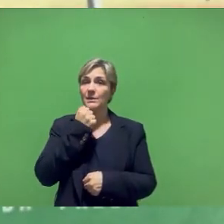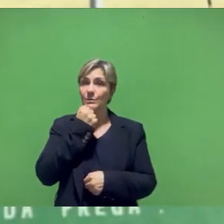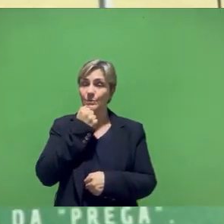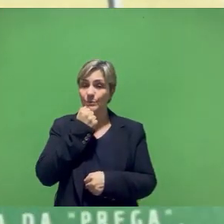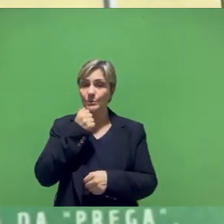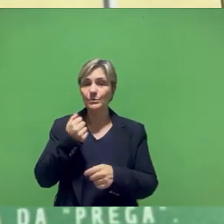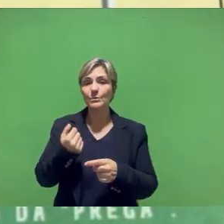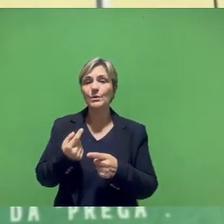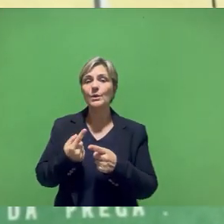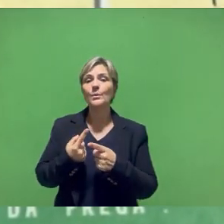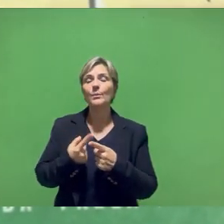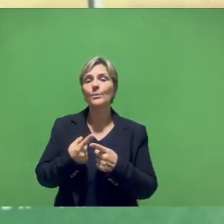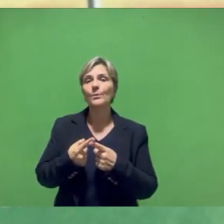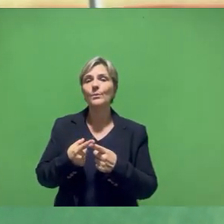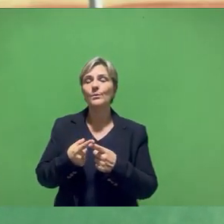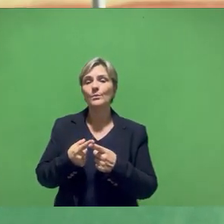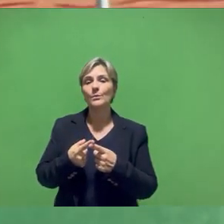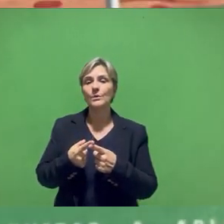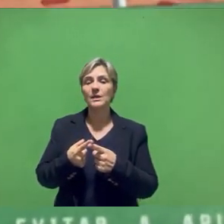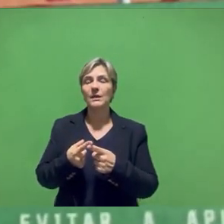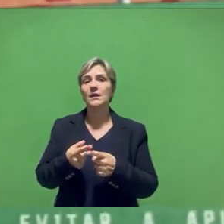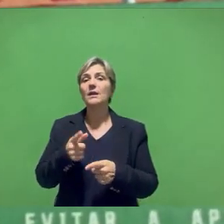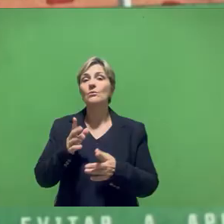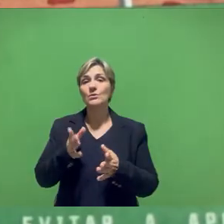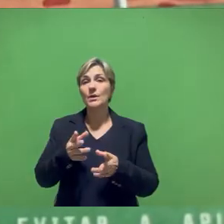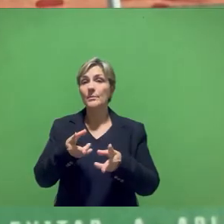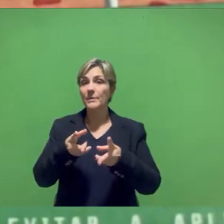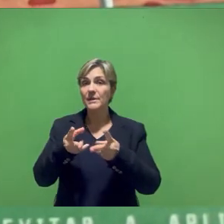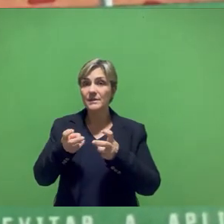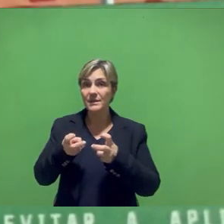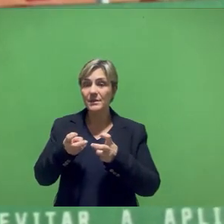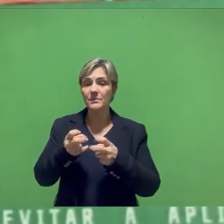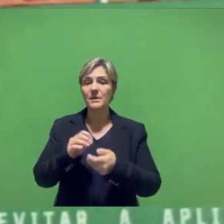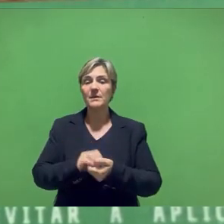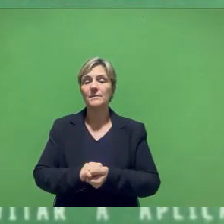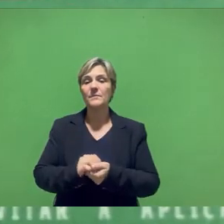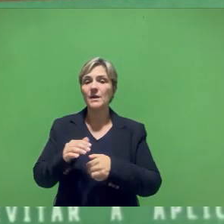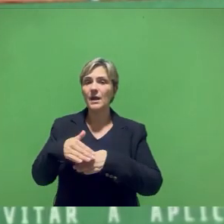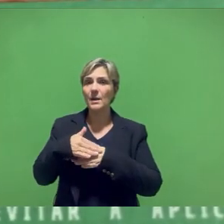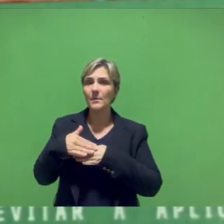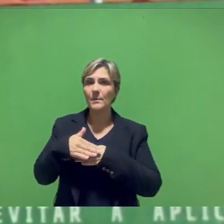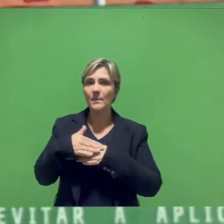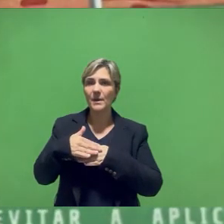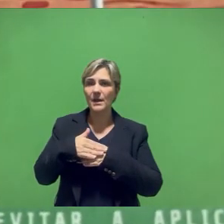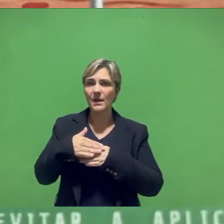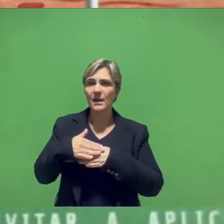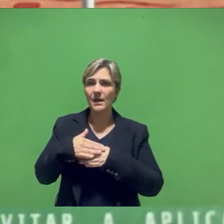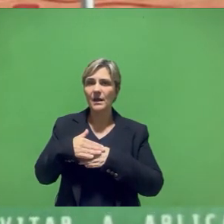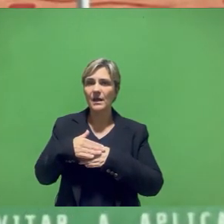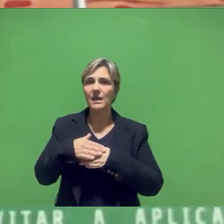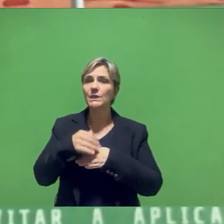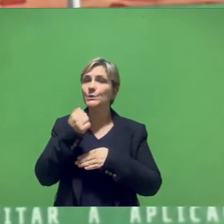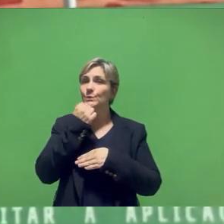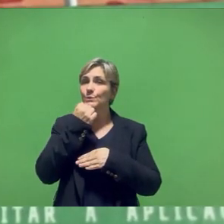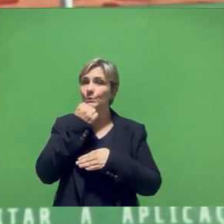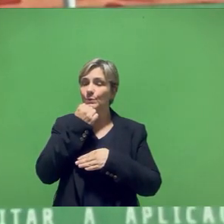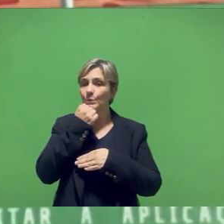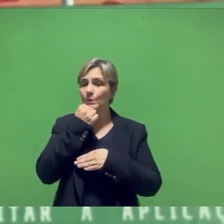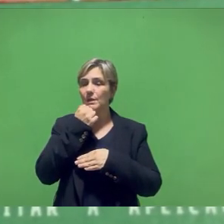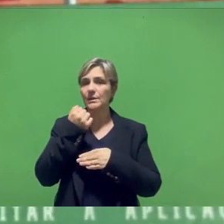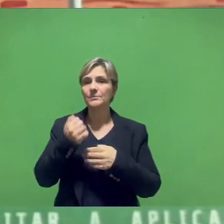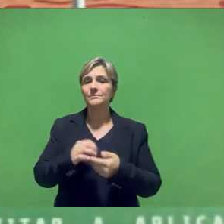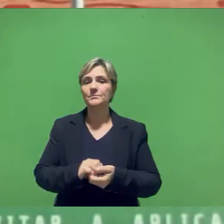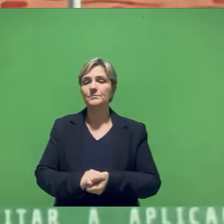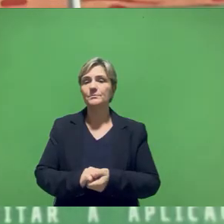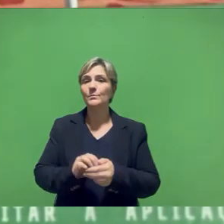dura, né, que também, às vezes, eu já percebi pessoas com a pele, assim, uma área grande endurecida em